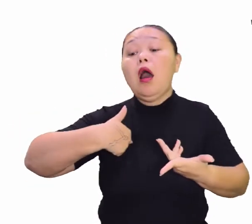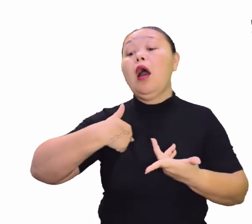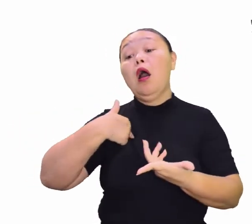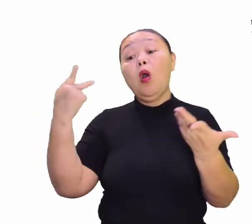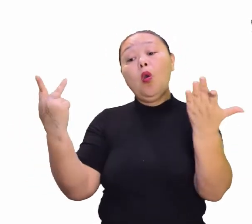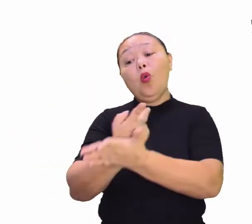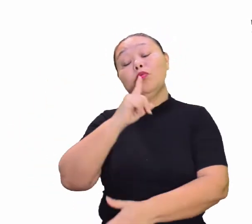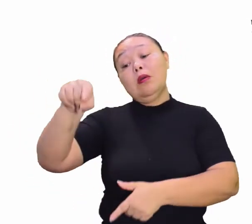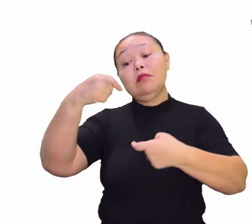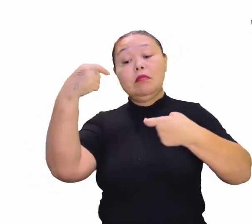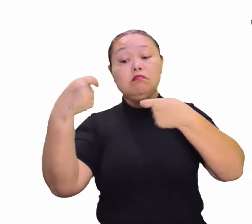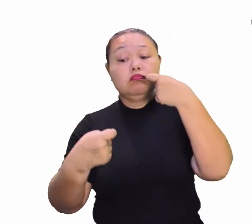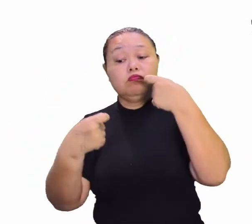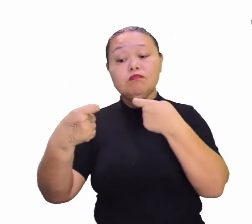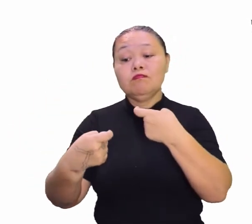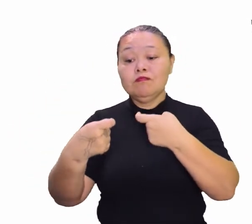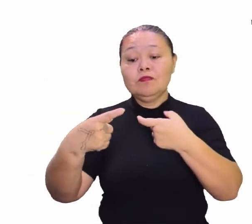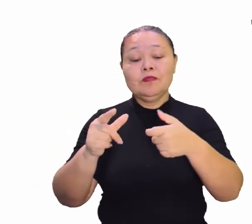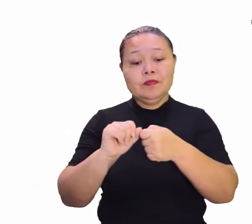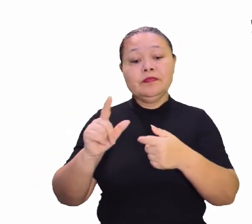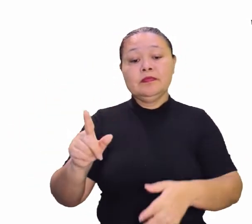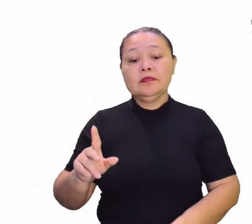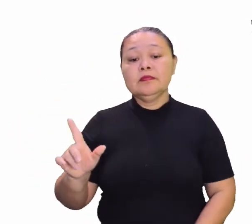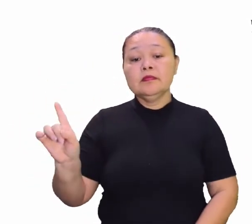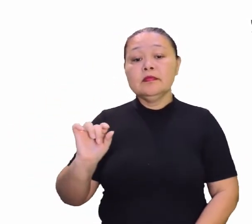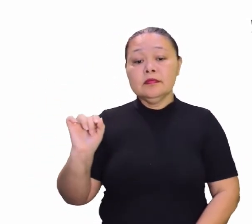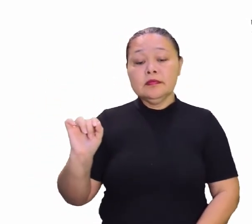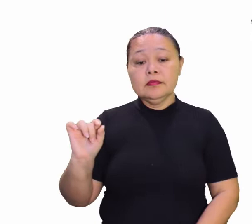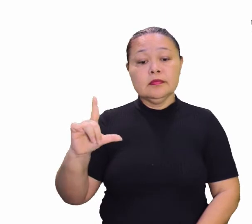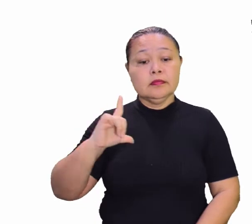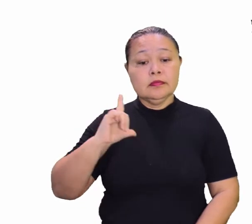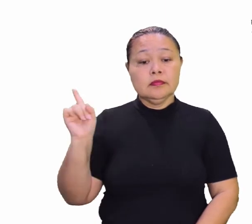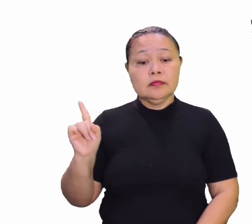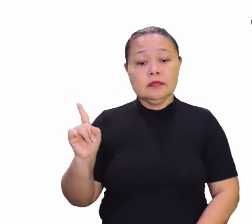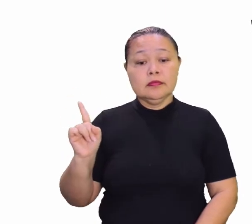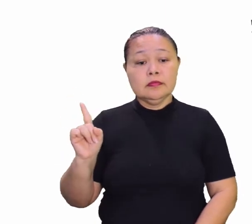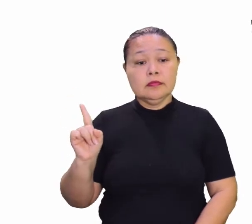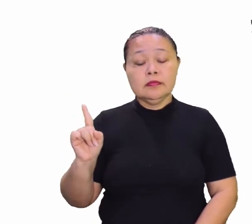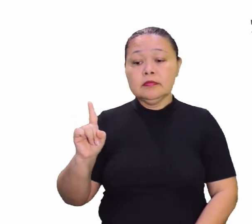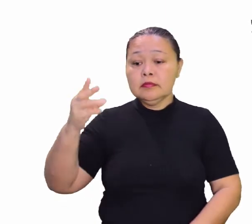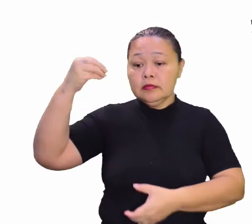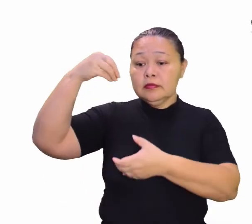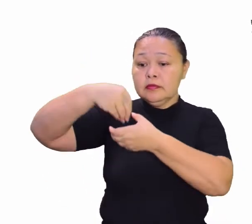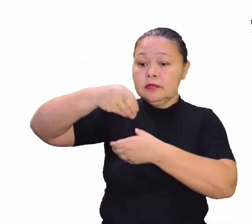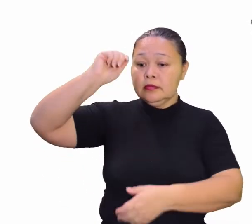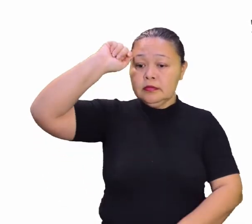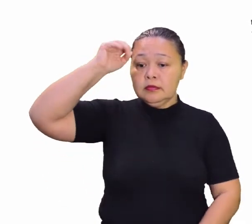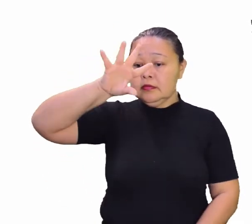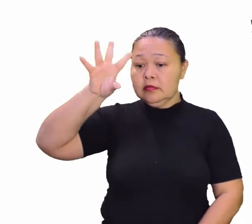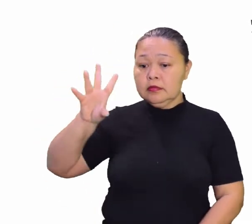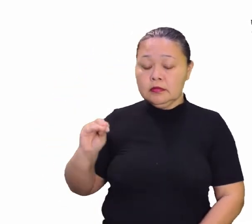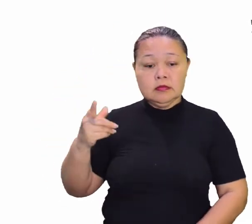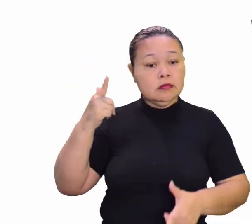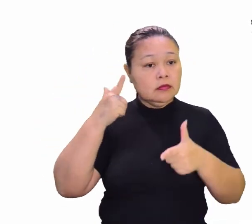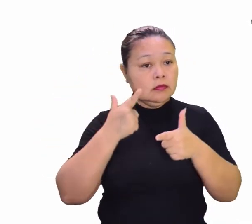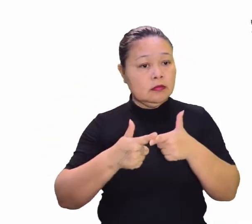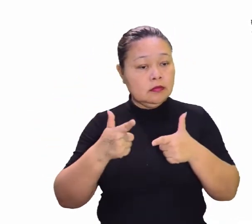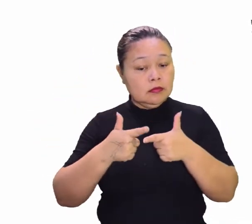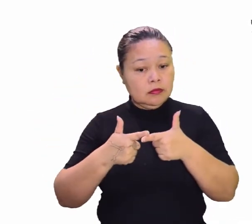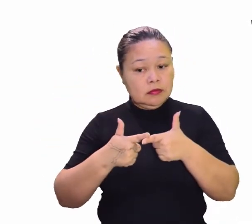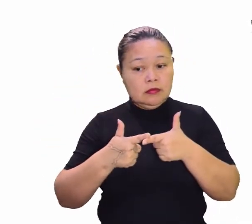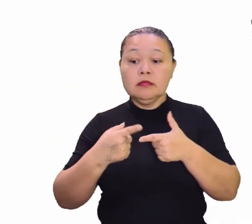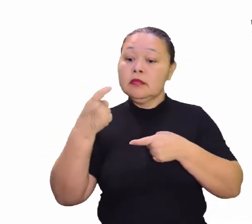gerar conflitos. Então, olha só, galera, o que nós temos na África? Nós temos o problema lá de